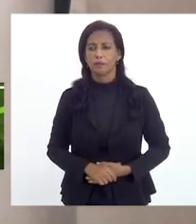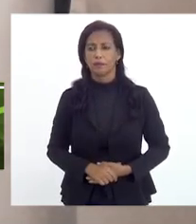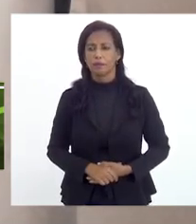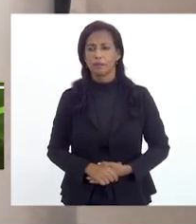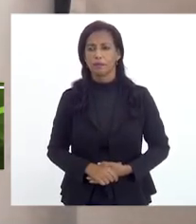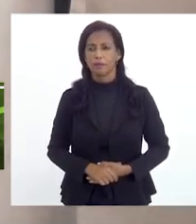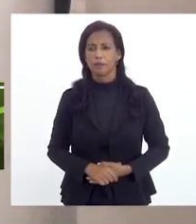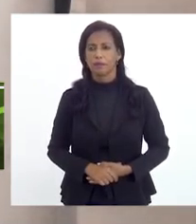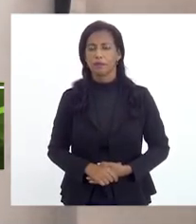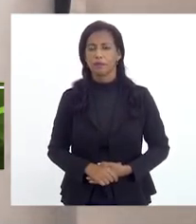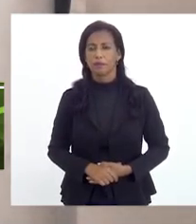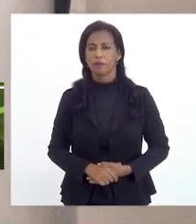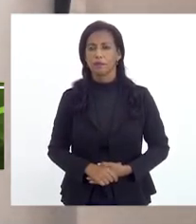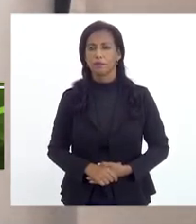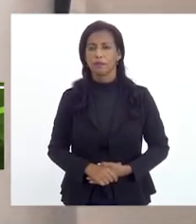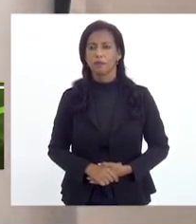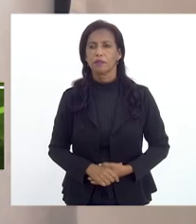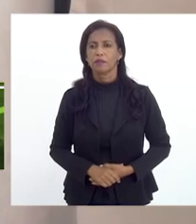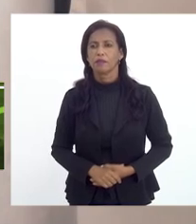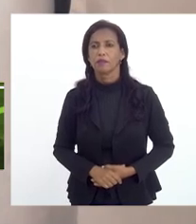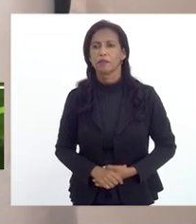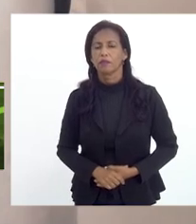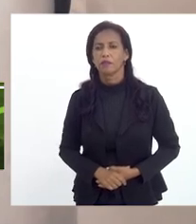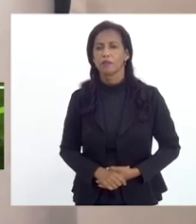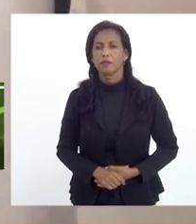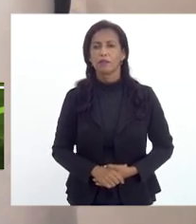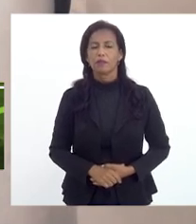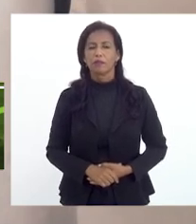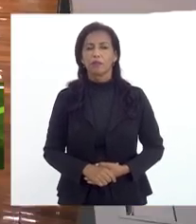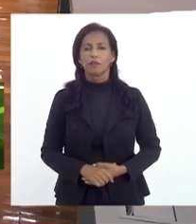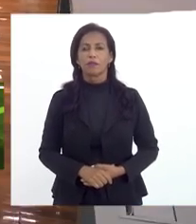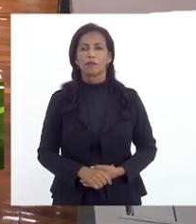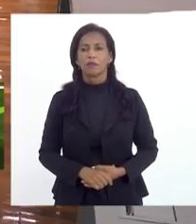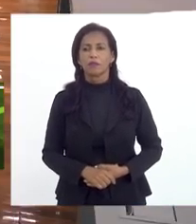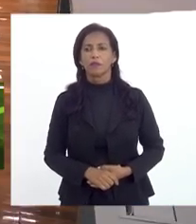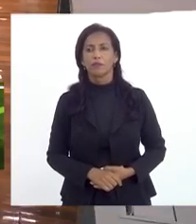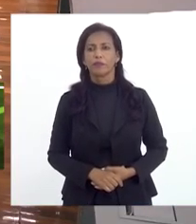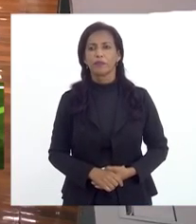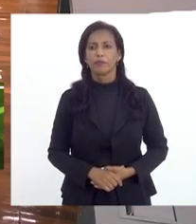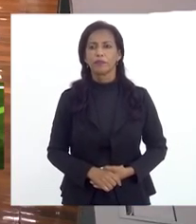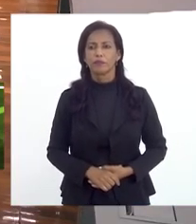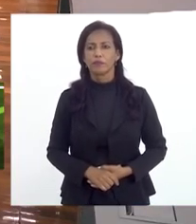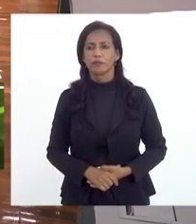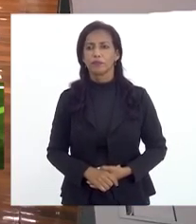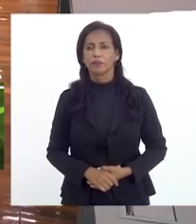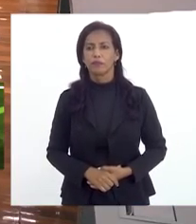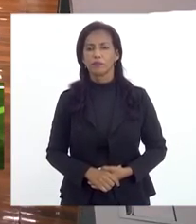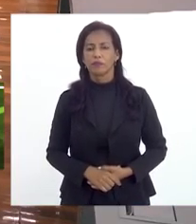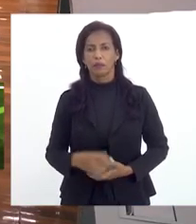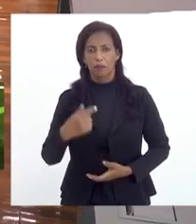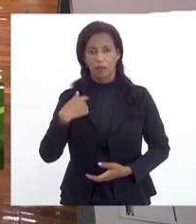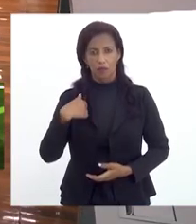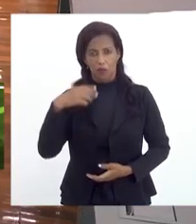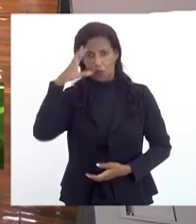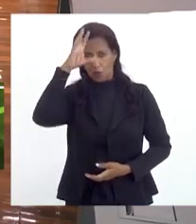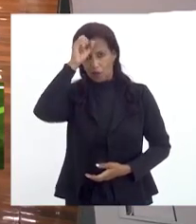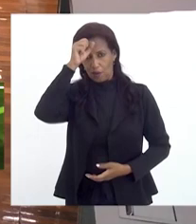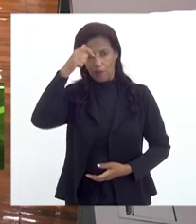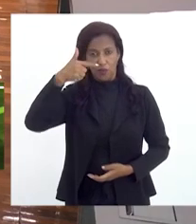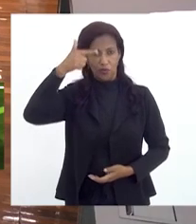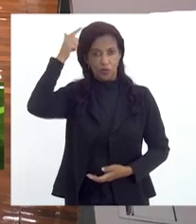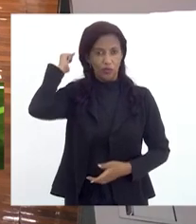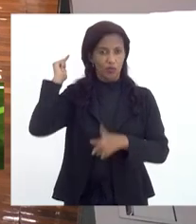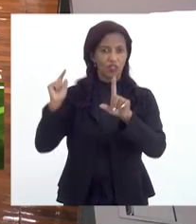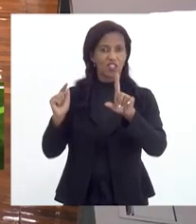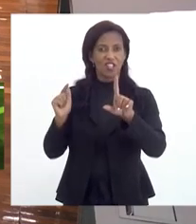Doutor Sérgio Eu queria Por favor Por favor Por favor Eu aprendi Que o deputado Luz Paulo Nas audiências